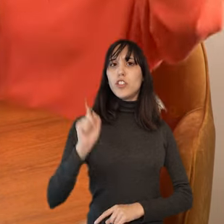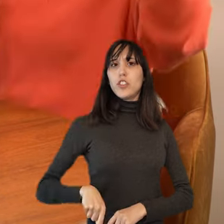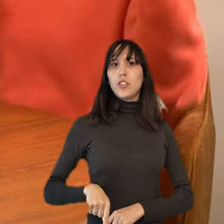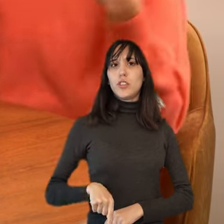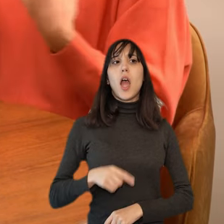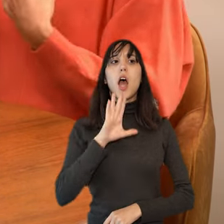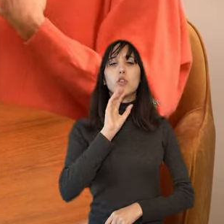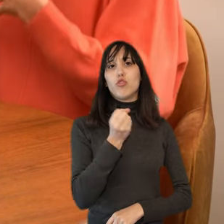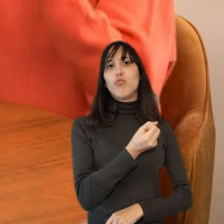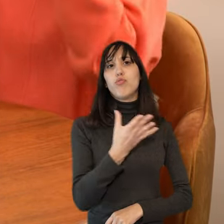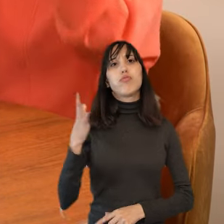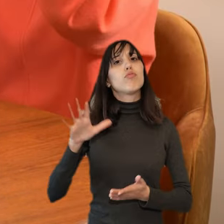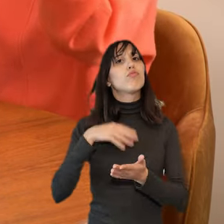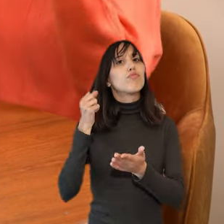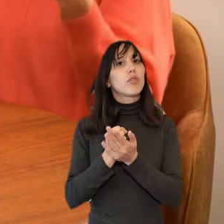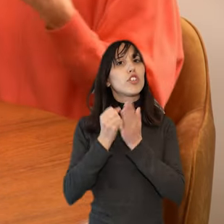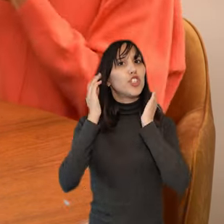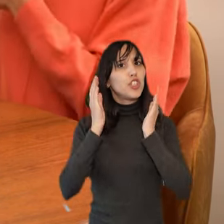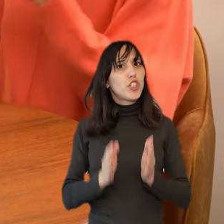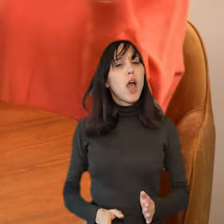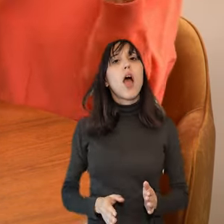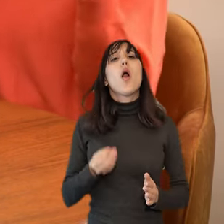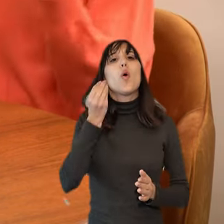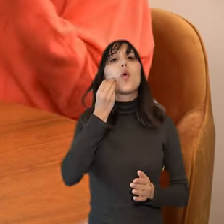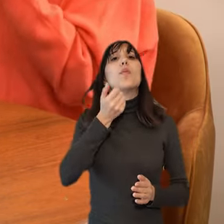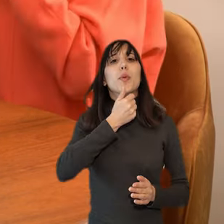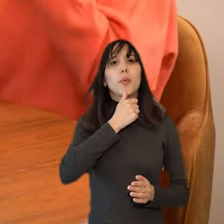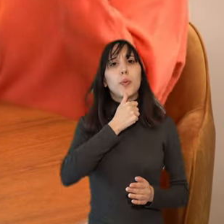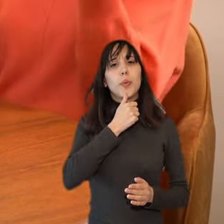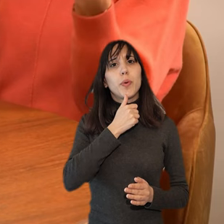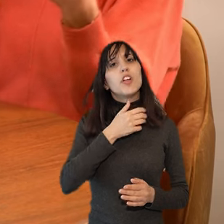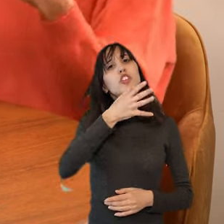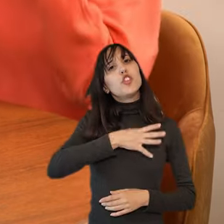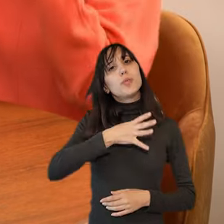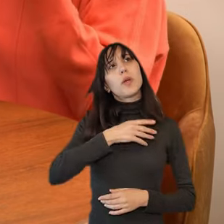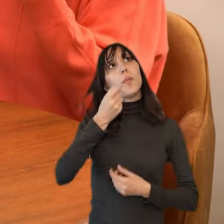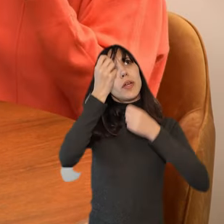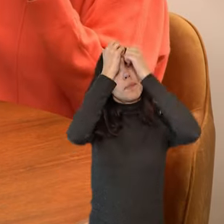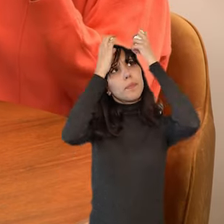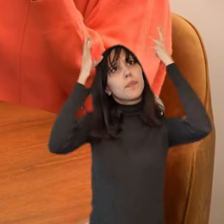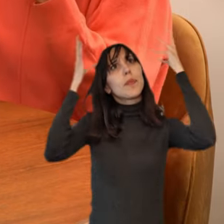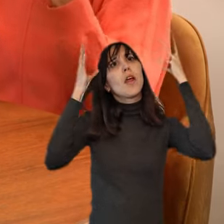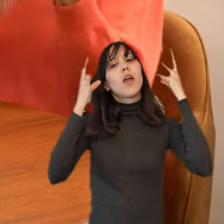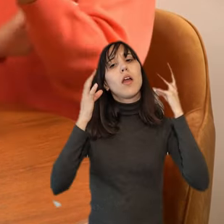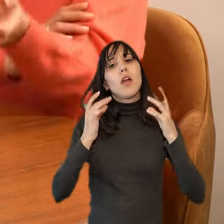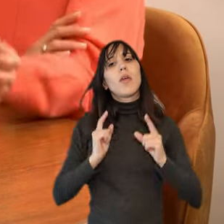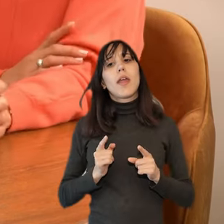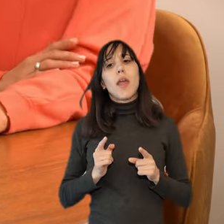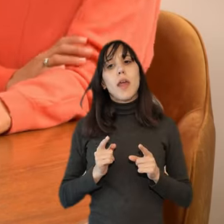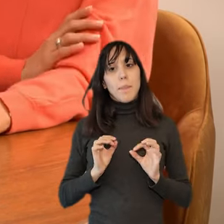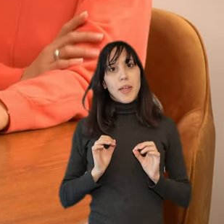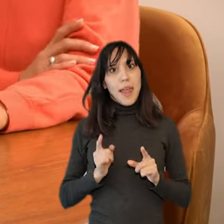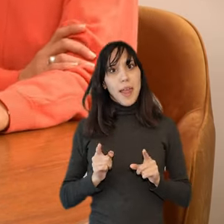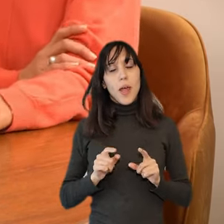há muitos que já terminaram já como é que dar-nos aqui uma ideia não é do é então pronto